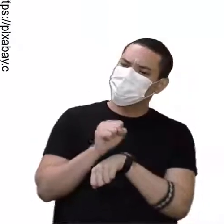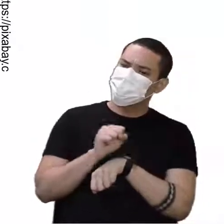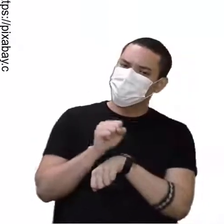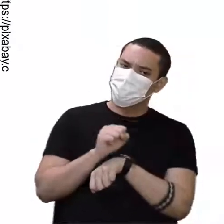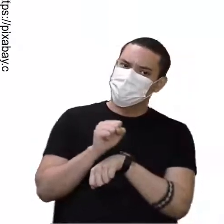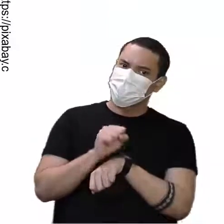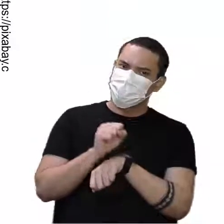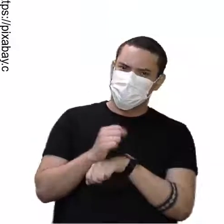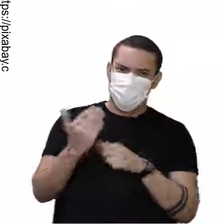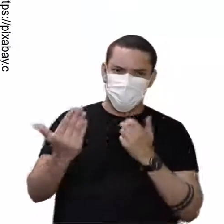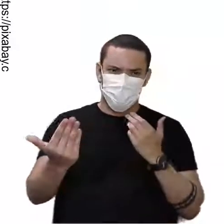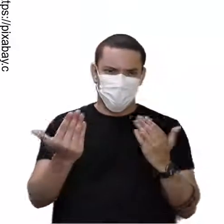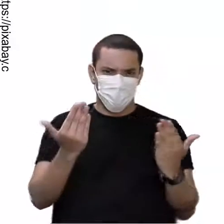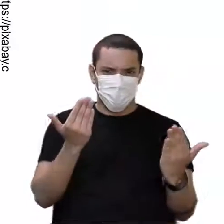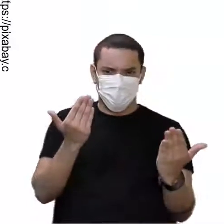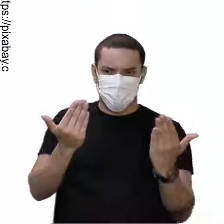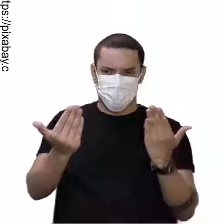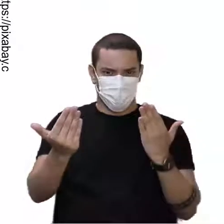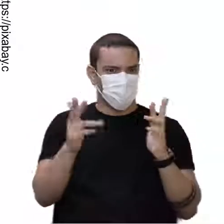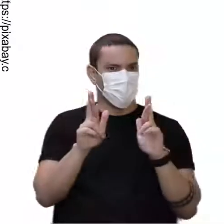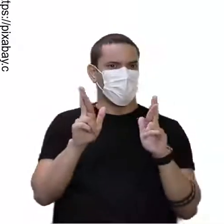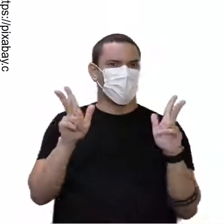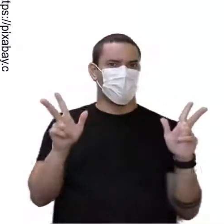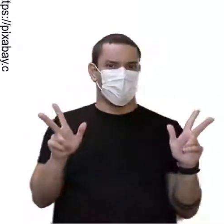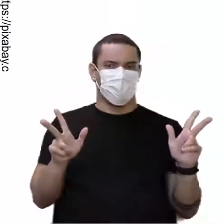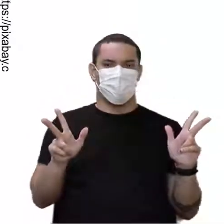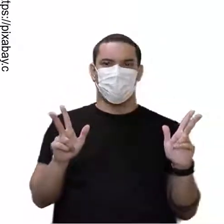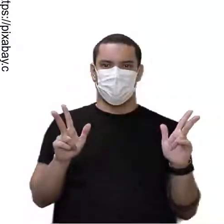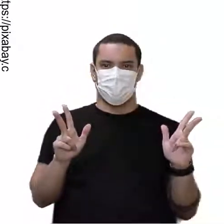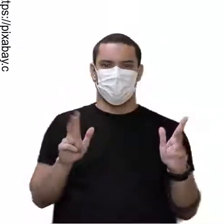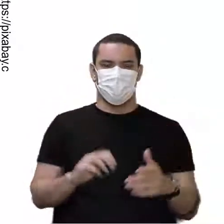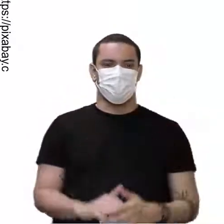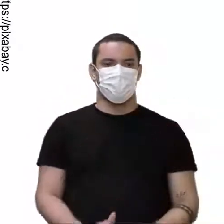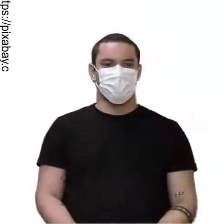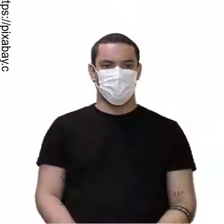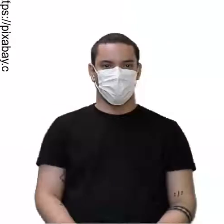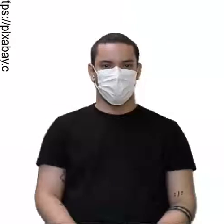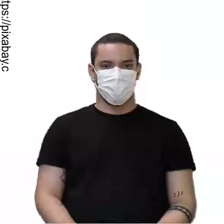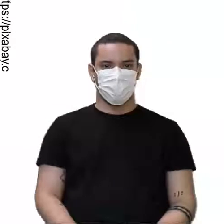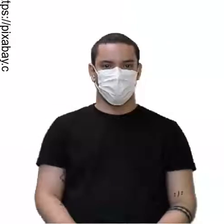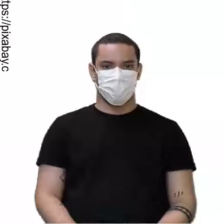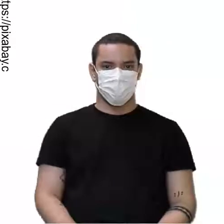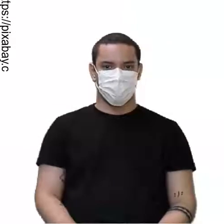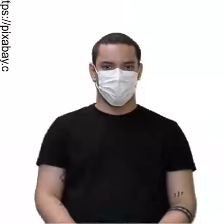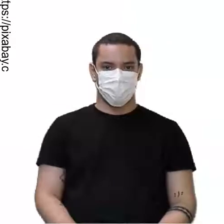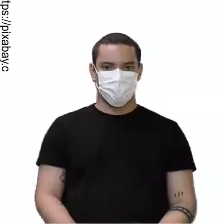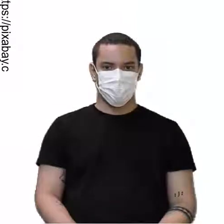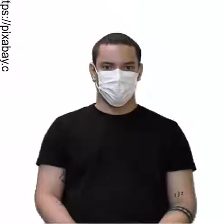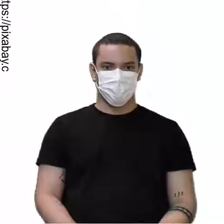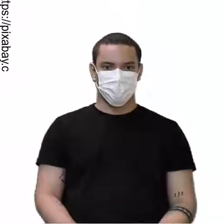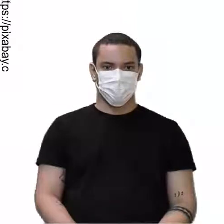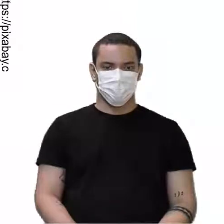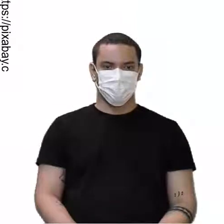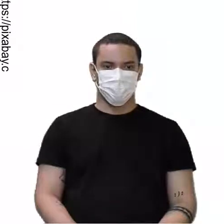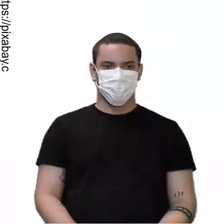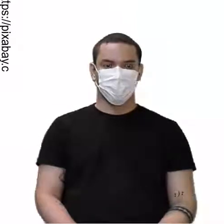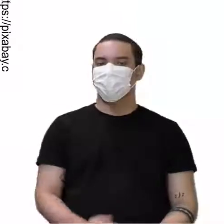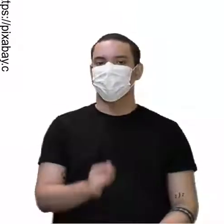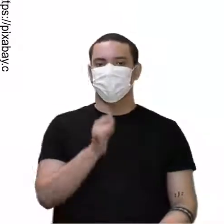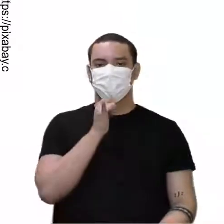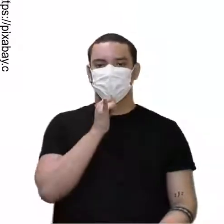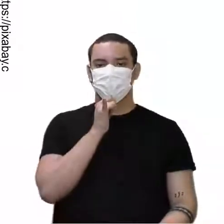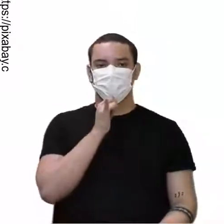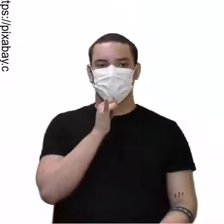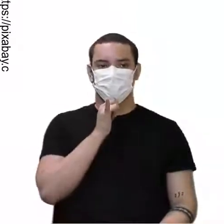voltou, com gone. E o been, ele foi e não está mais lá. Tudo bem? Aí o